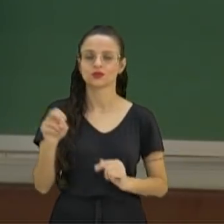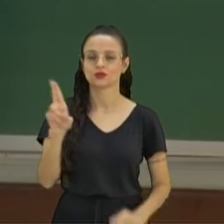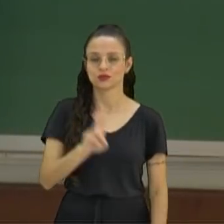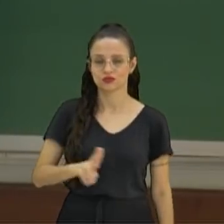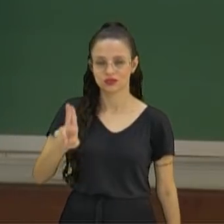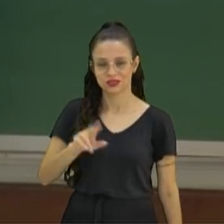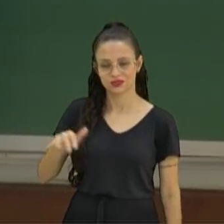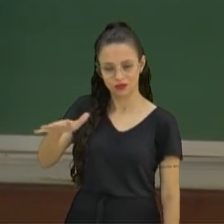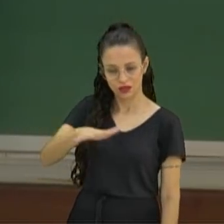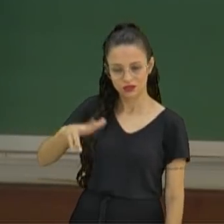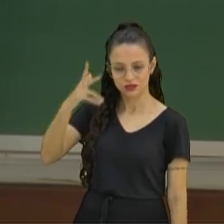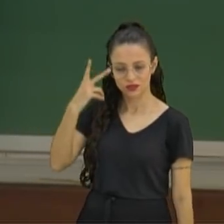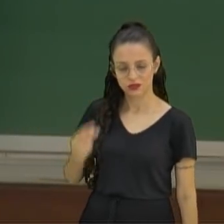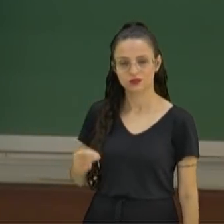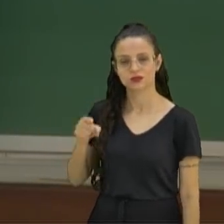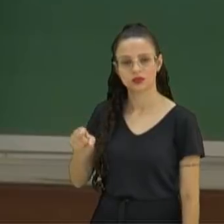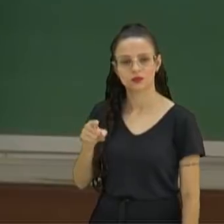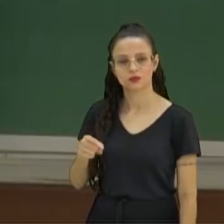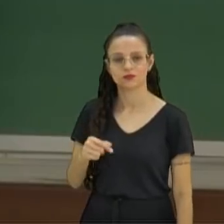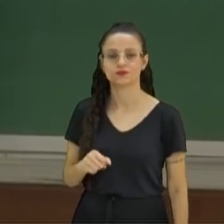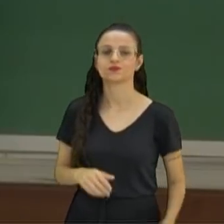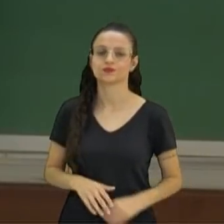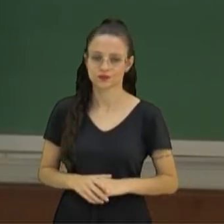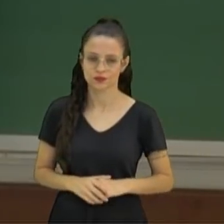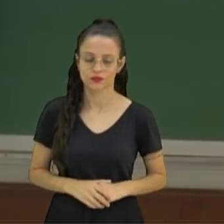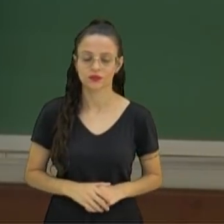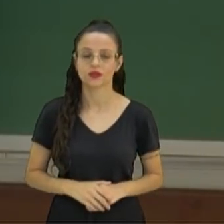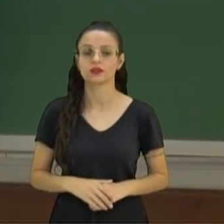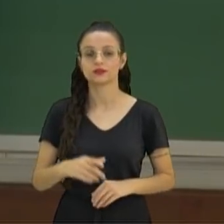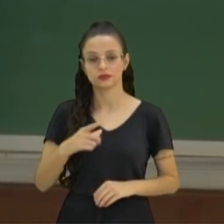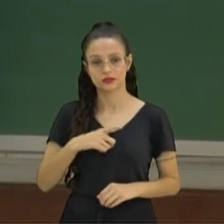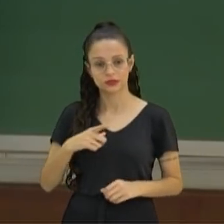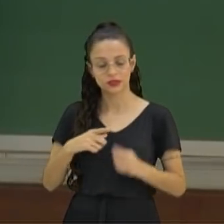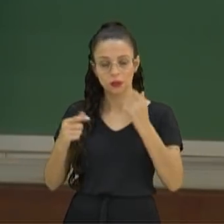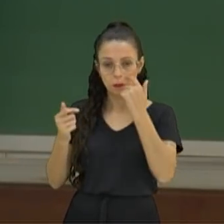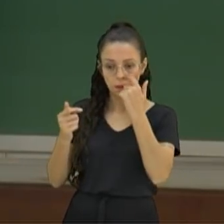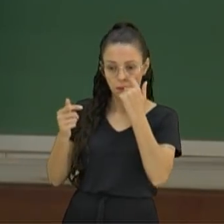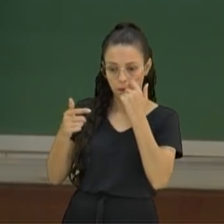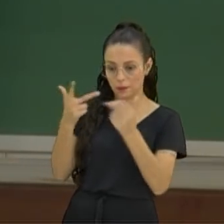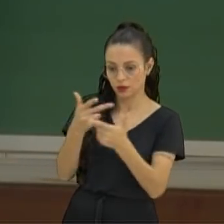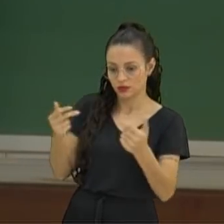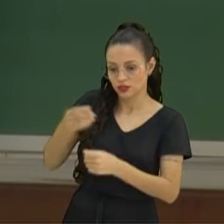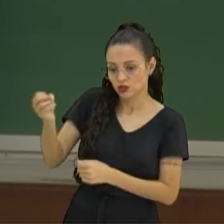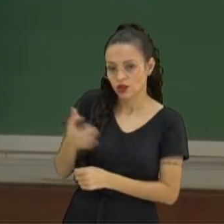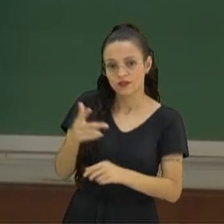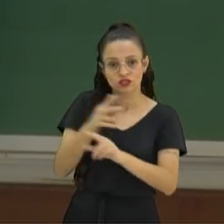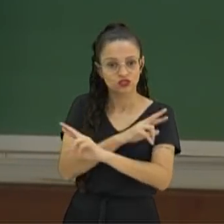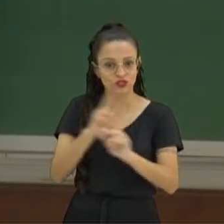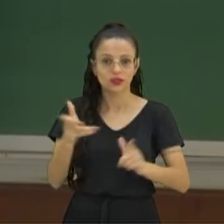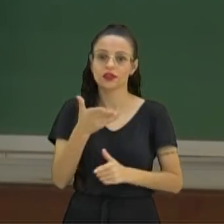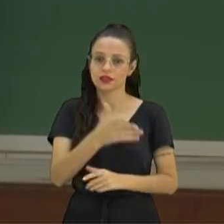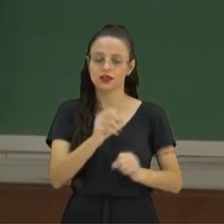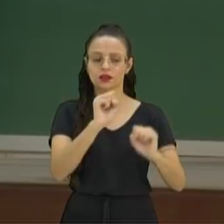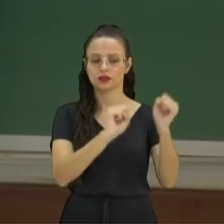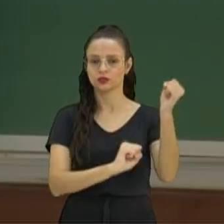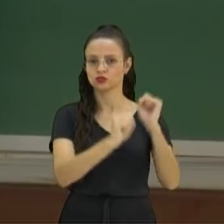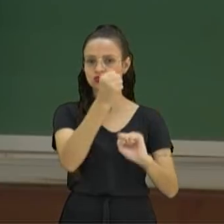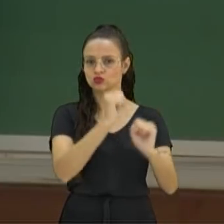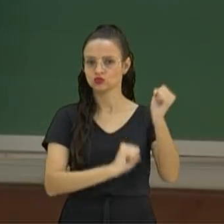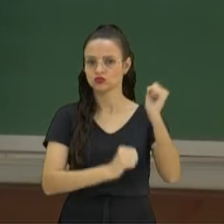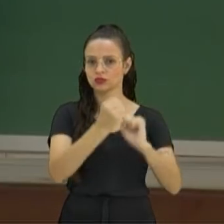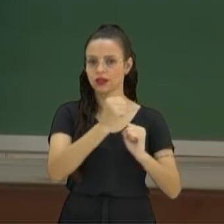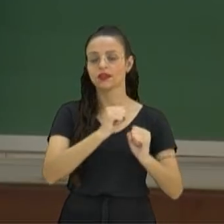utilizam o meio natural para suas atividades. Se eu tenho uma atividade nova, uma atividade diferente, que é a indústria, eu vou ter